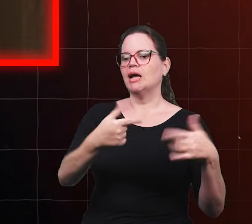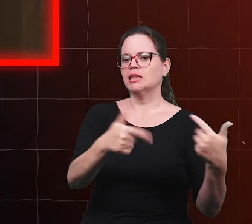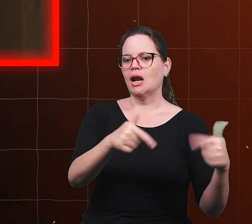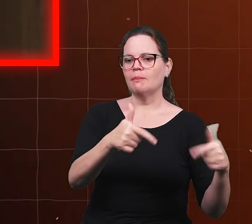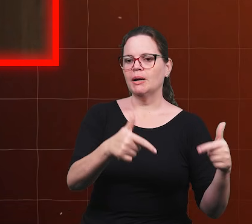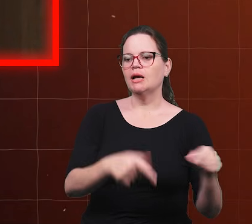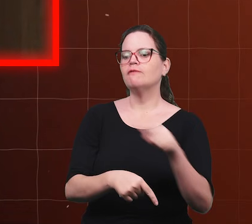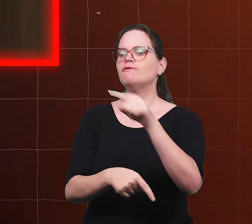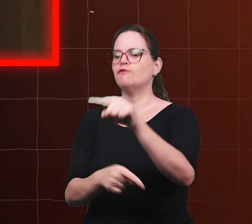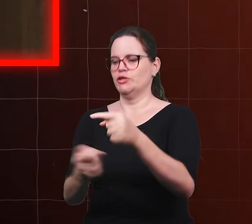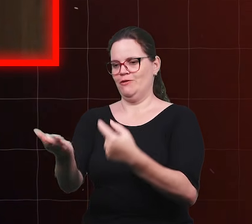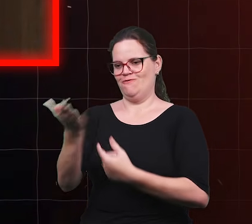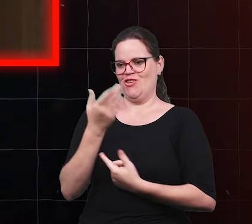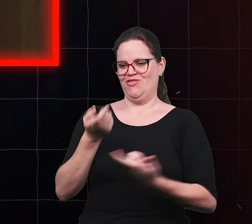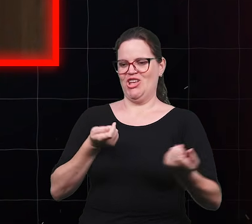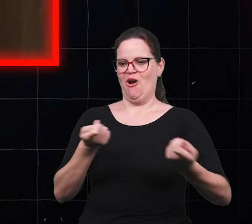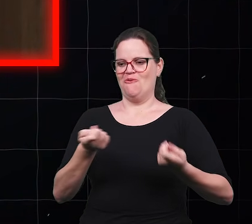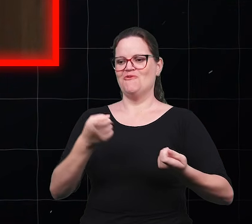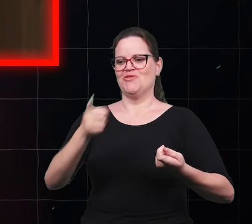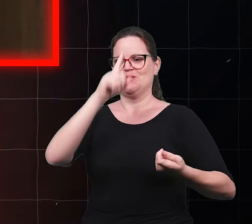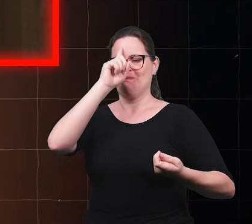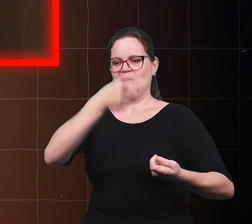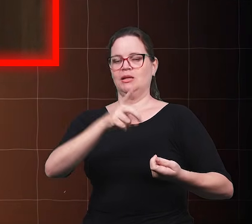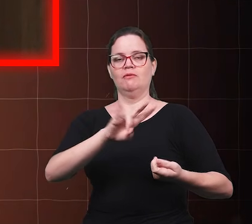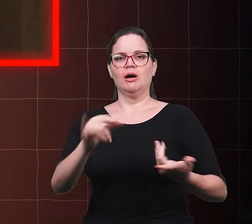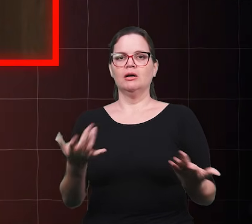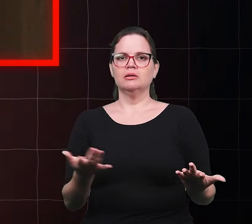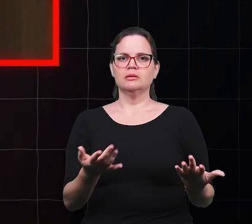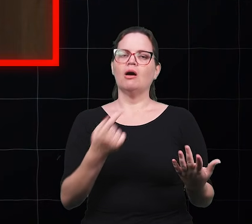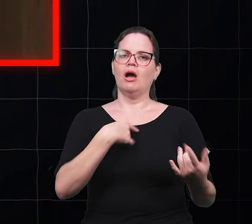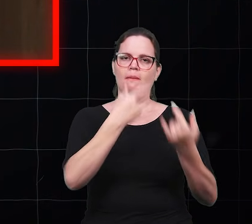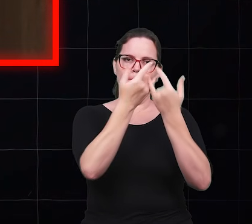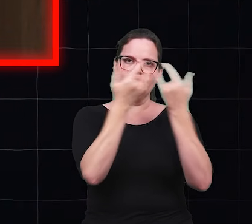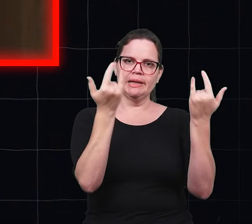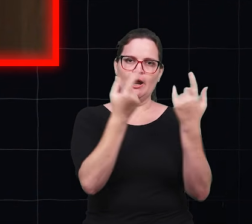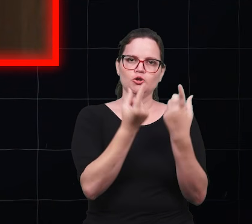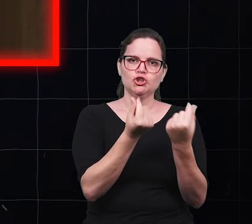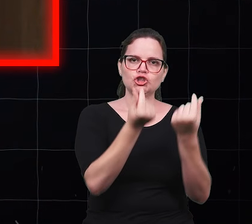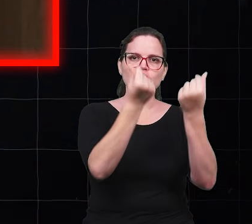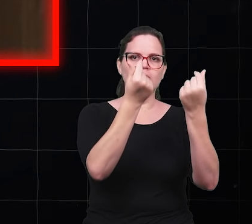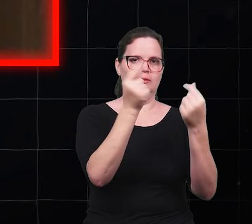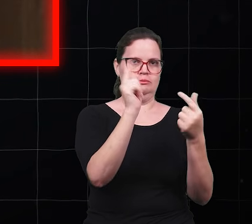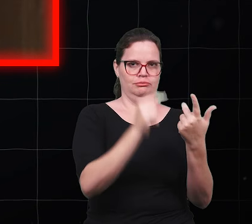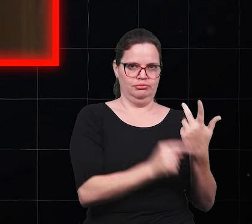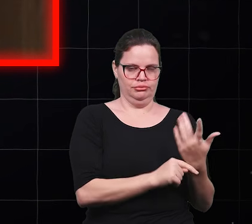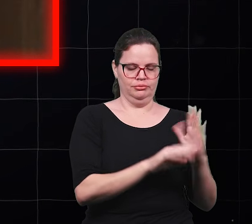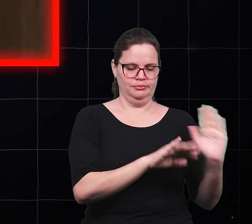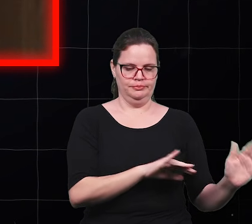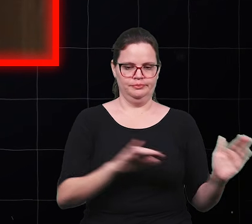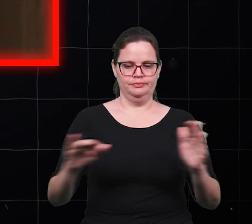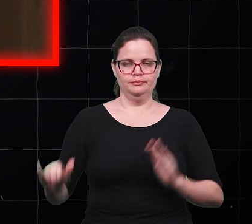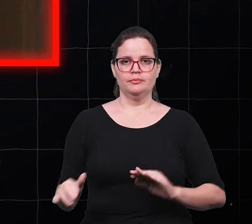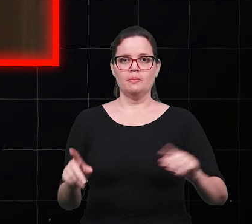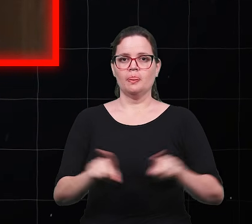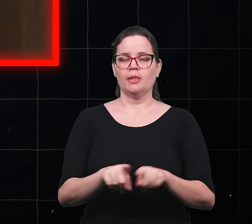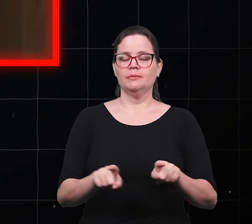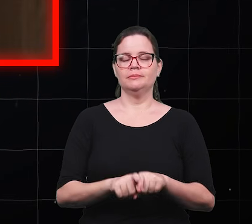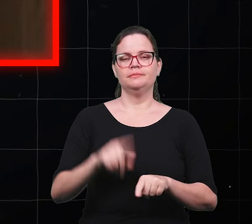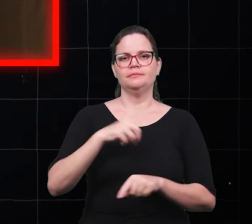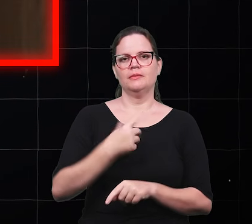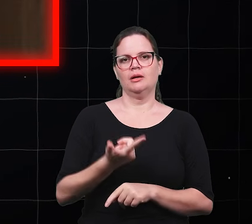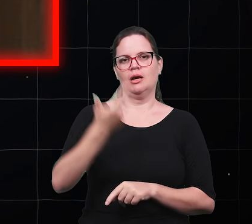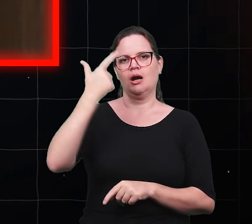para governar, por exemplo. Então, esse era o materialismo. Agora, o outro aspecto que a filosofia